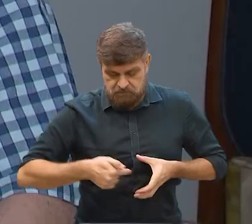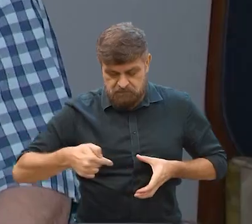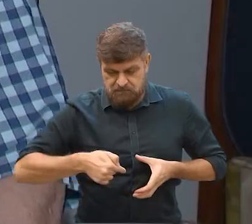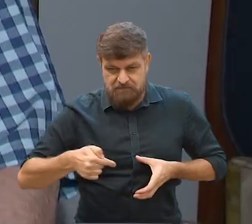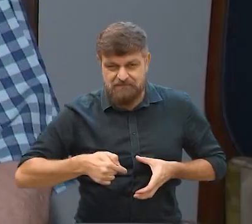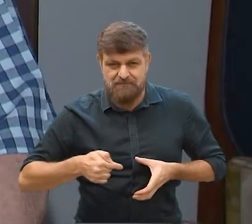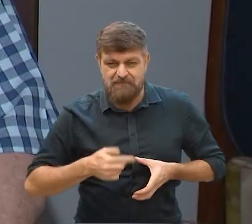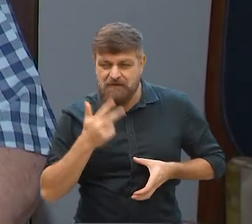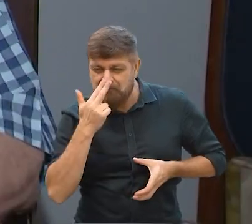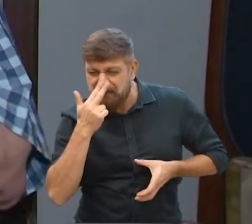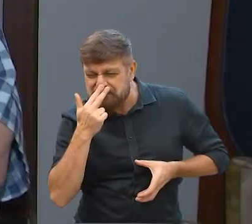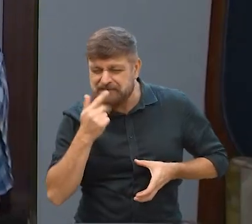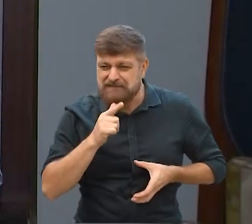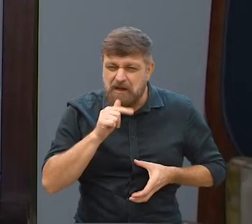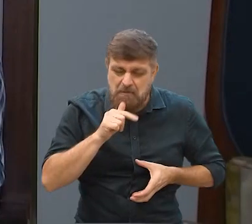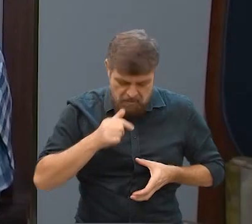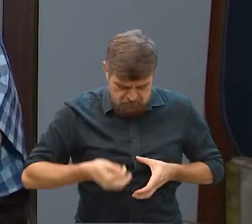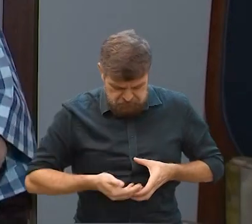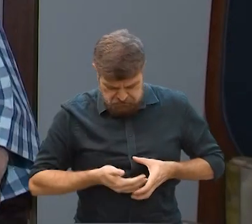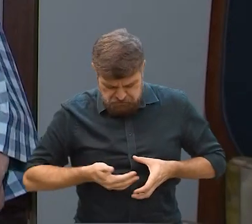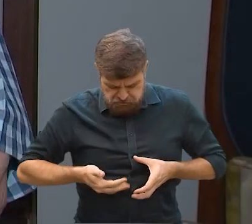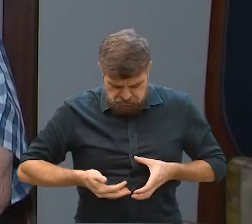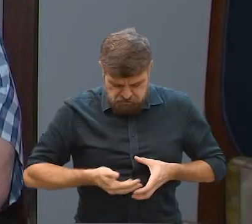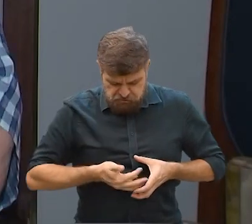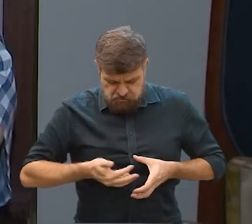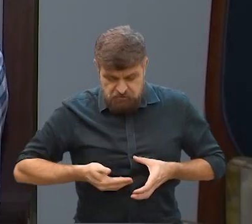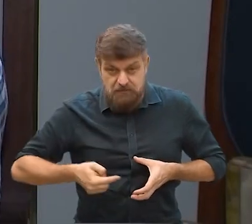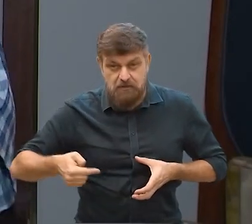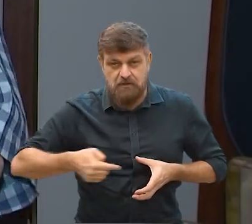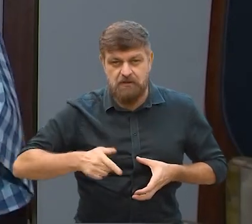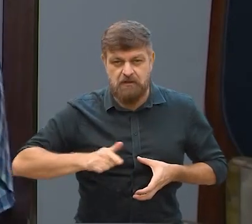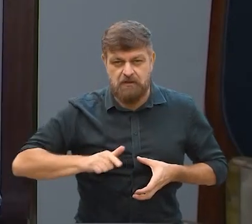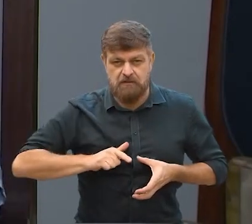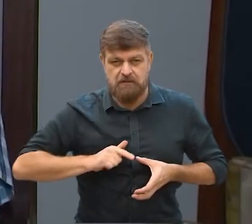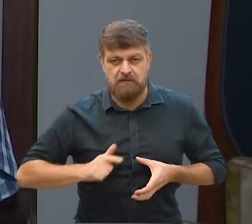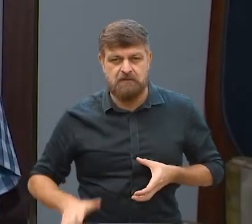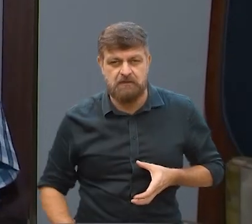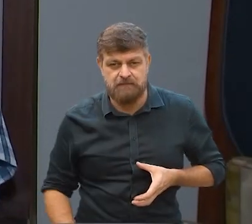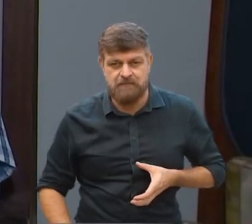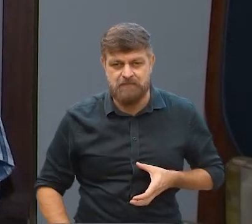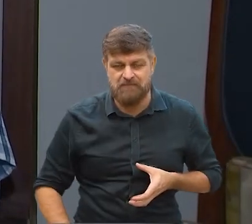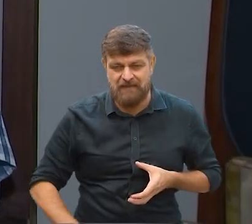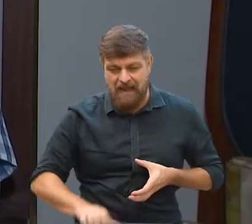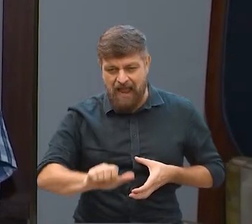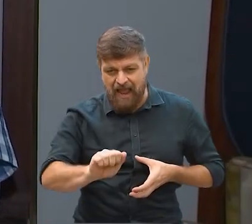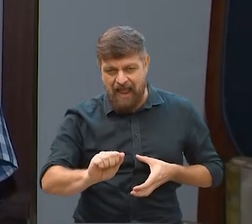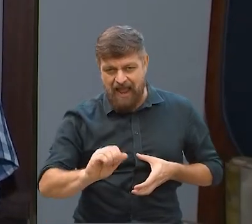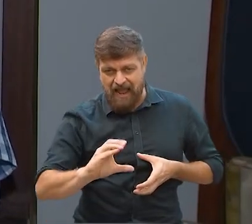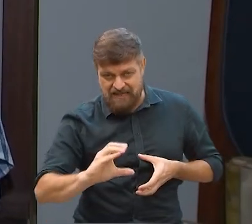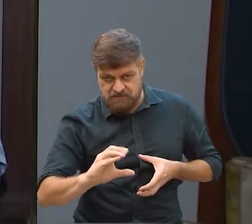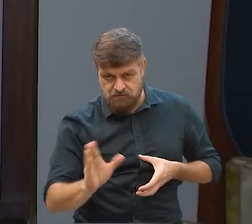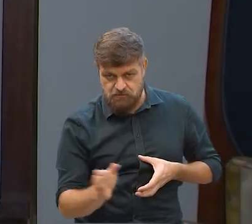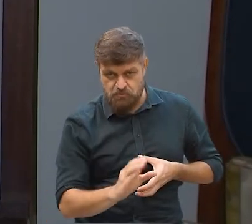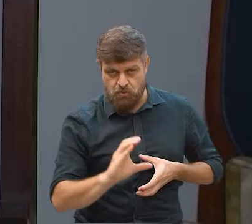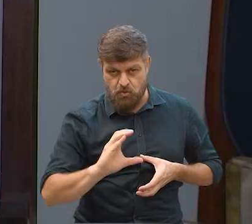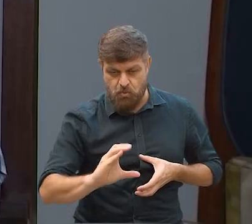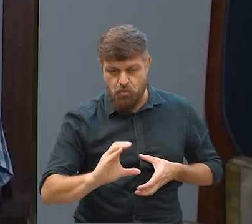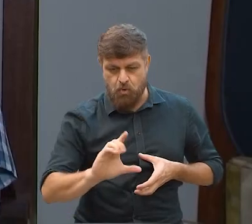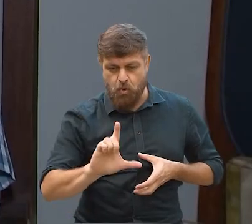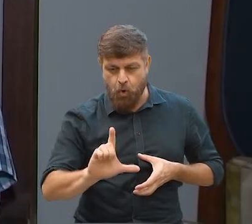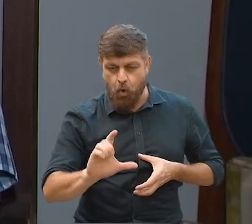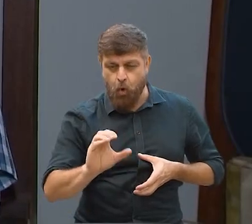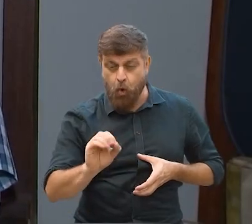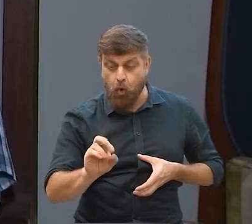esse suco tem algumas propriedades, tem algumas coisas, tem um ácido clorídrico, que a acidez é importante